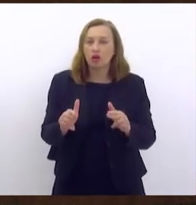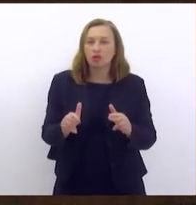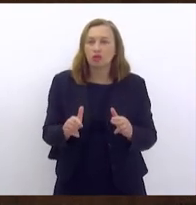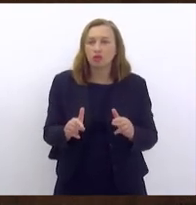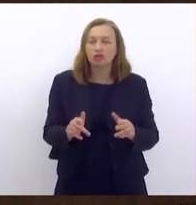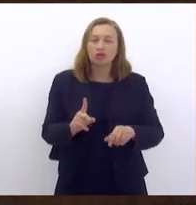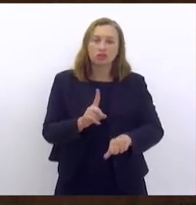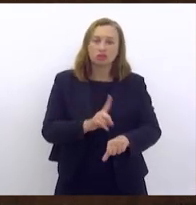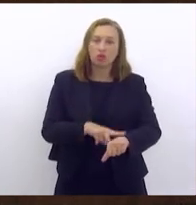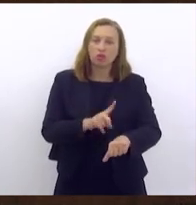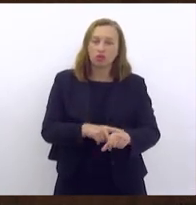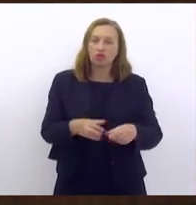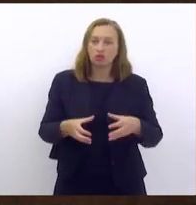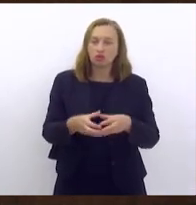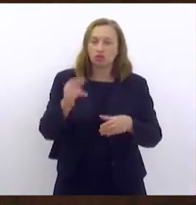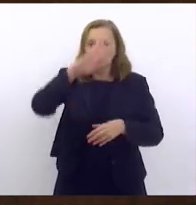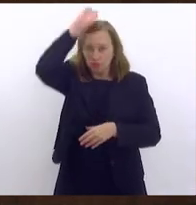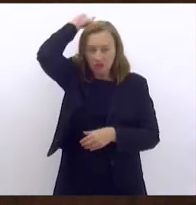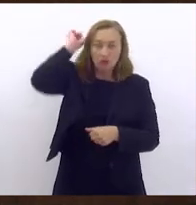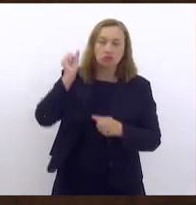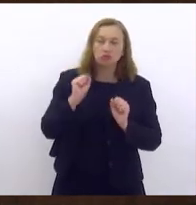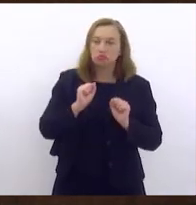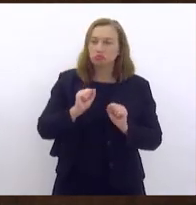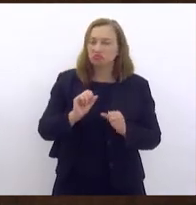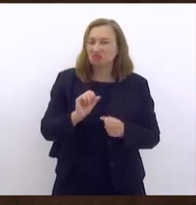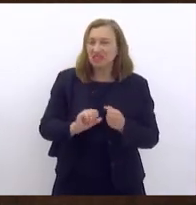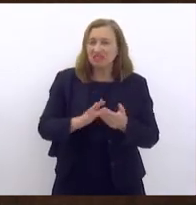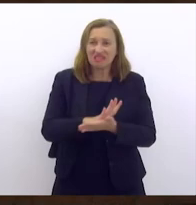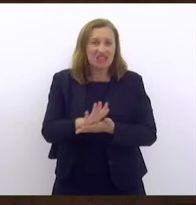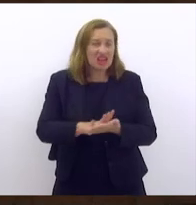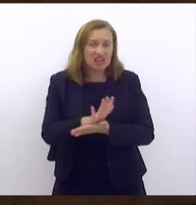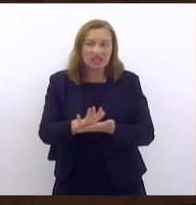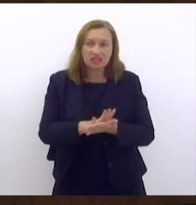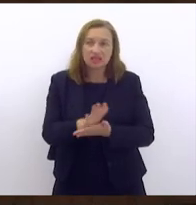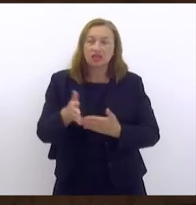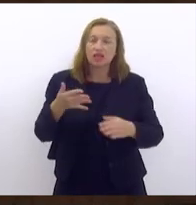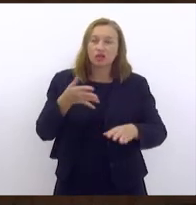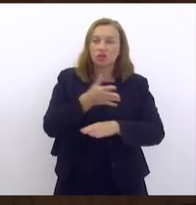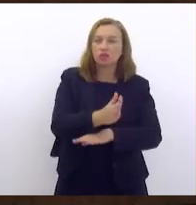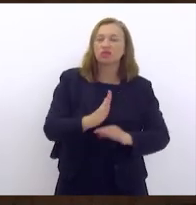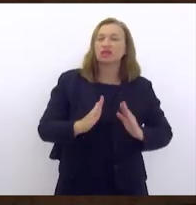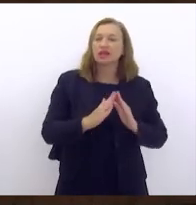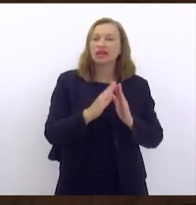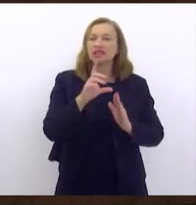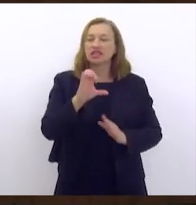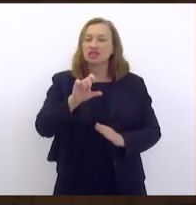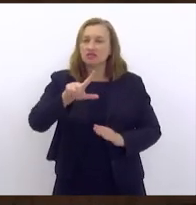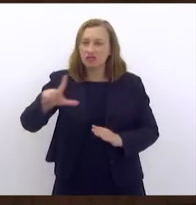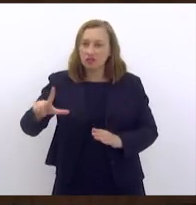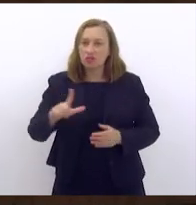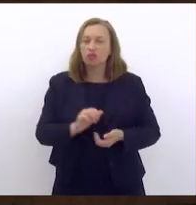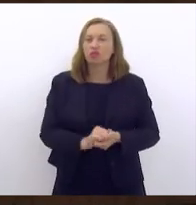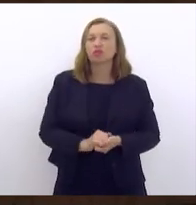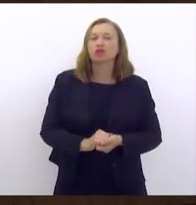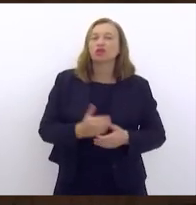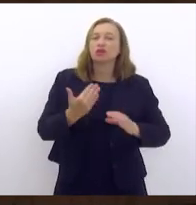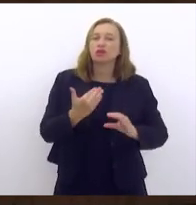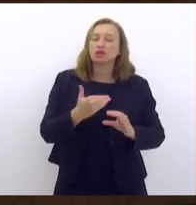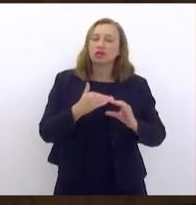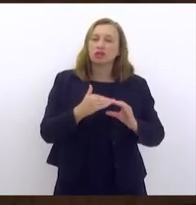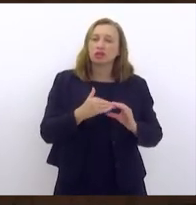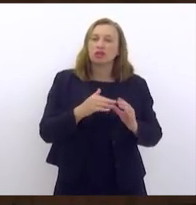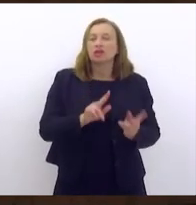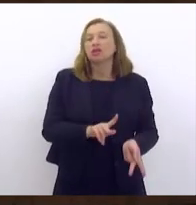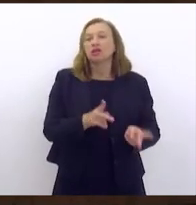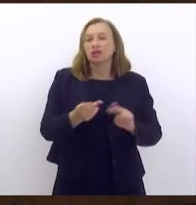de Bombeiros possa fazer, porque se encontra na Casa Civil o encaminhamento de um projeto de